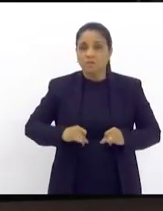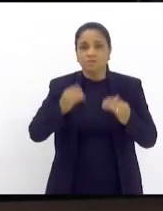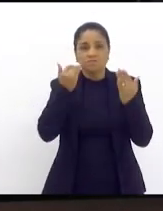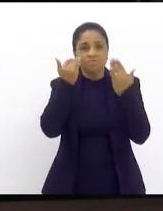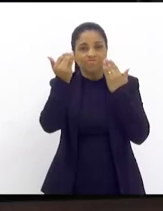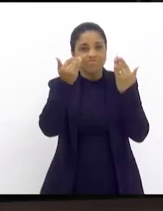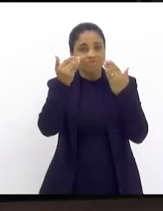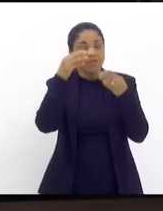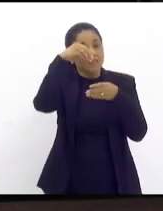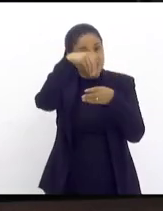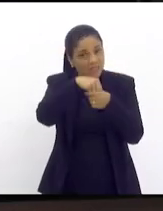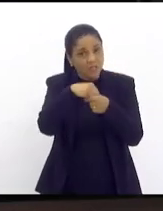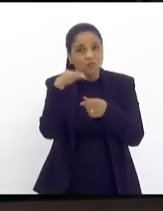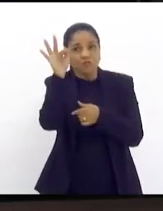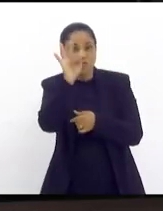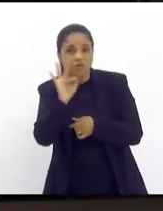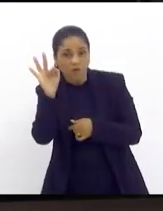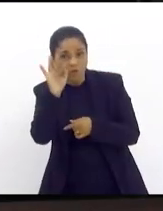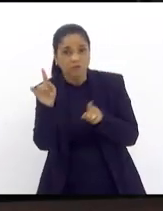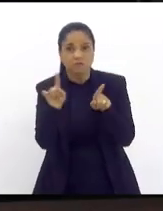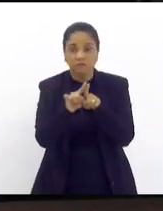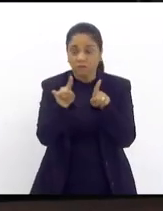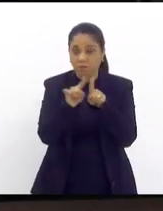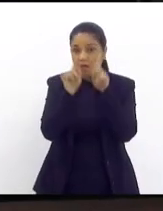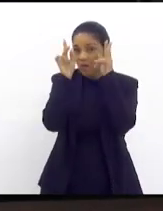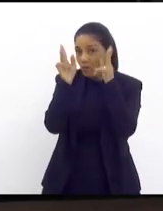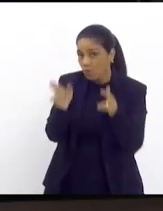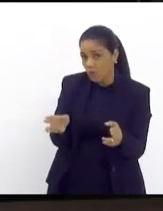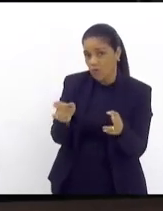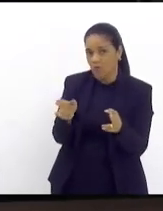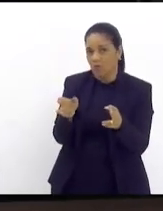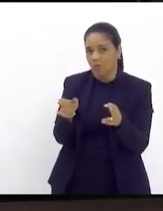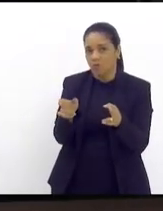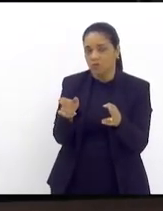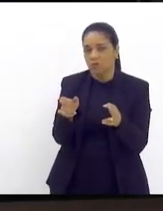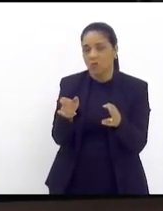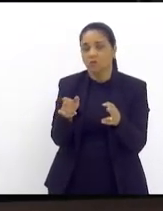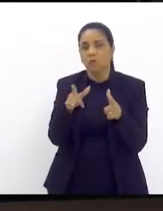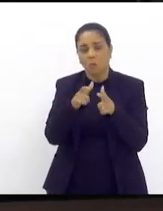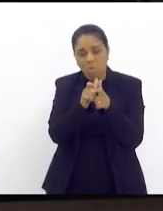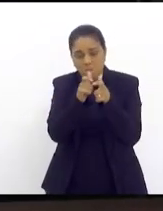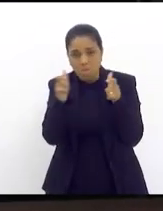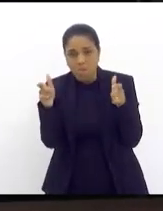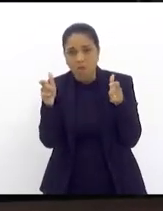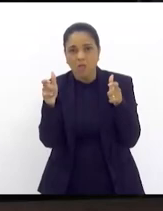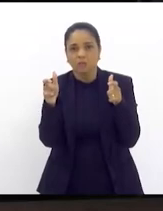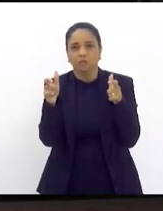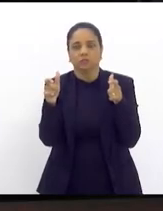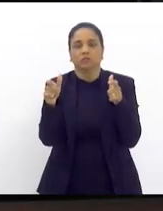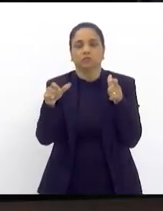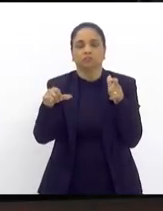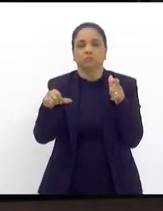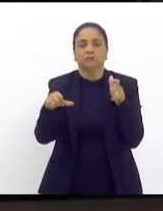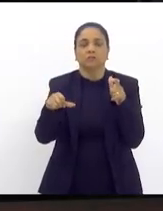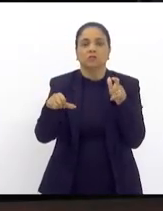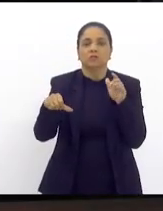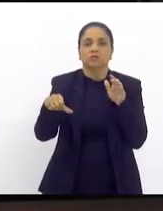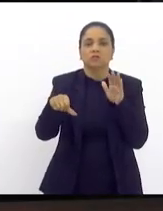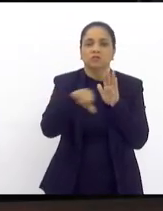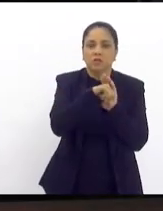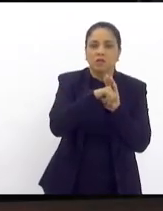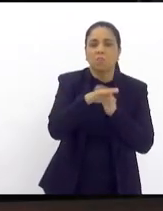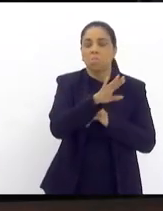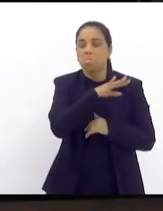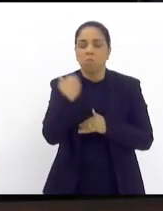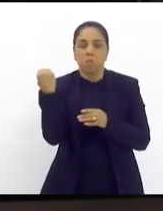das Universidades Então a gente tem um processo de aumento de suicídio Esse é um tema que a gente precisa travar